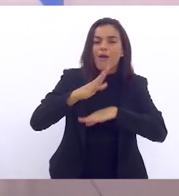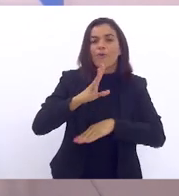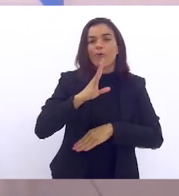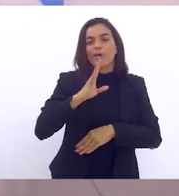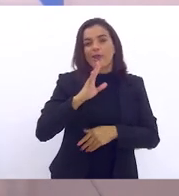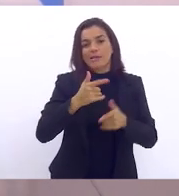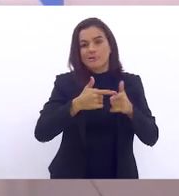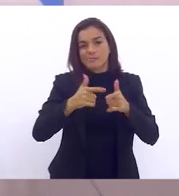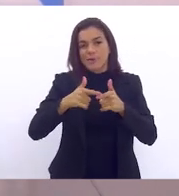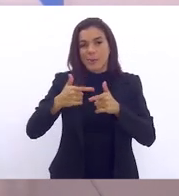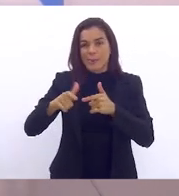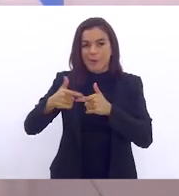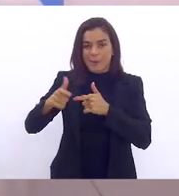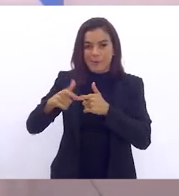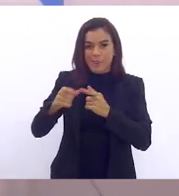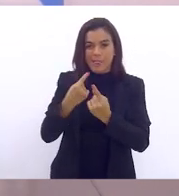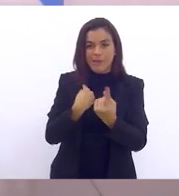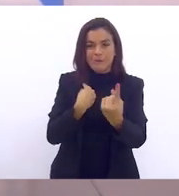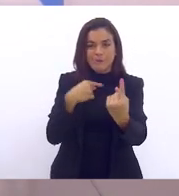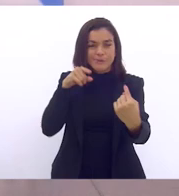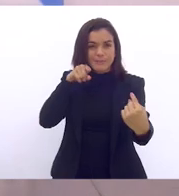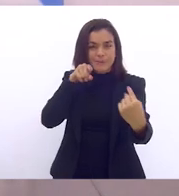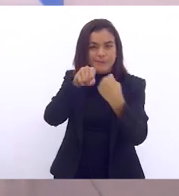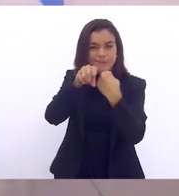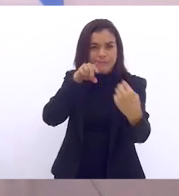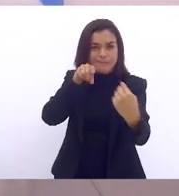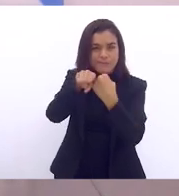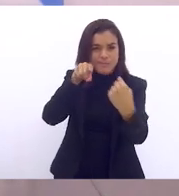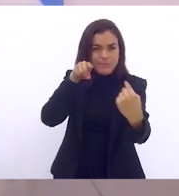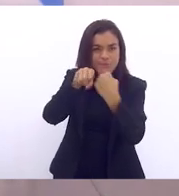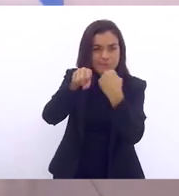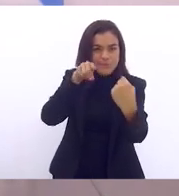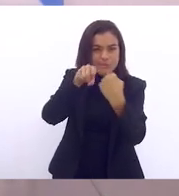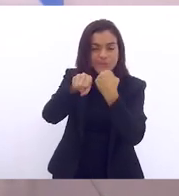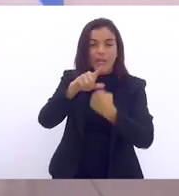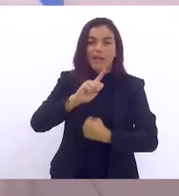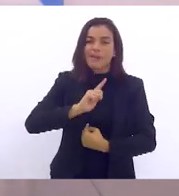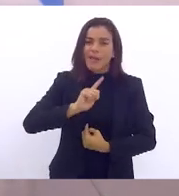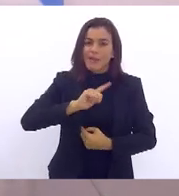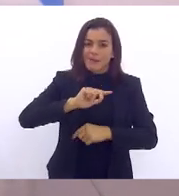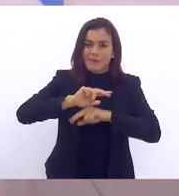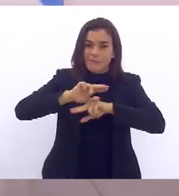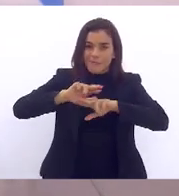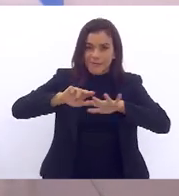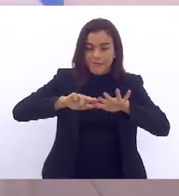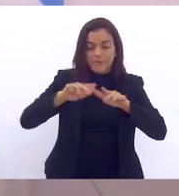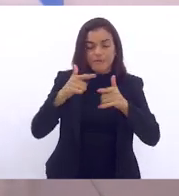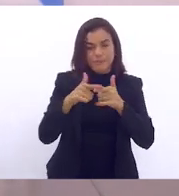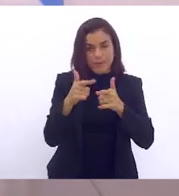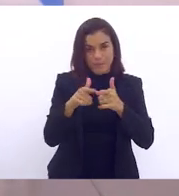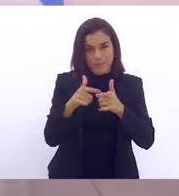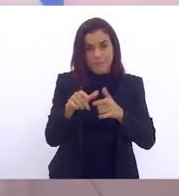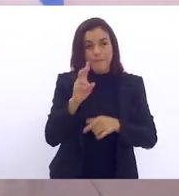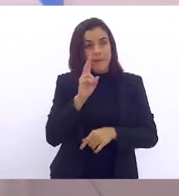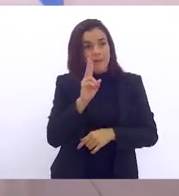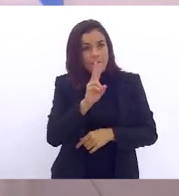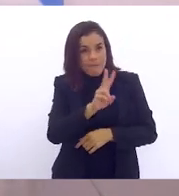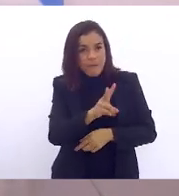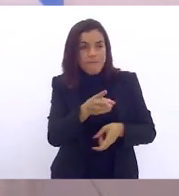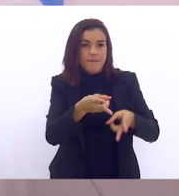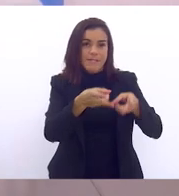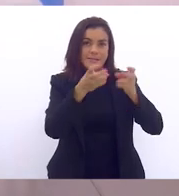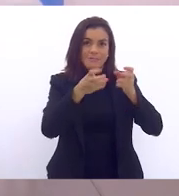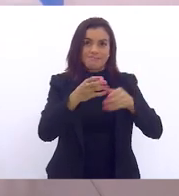que a aquela Rodovia eh de certa forma tem eh a gente vê Sem dúvida nenhuma uma significativa